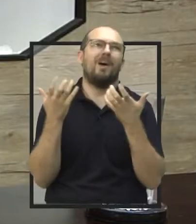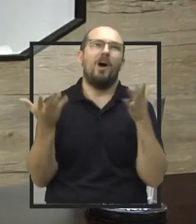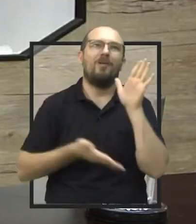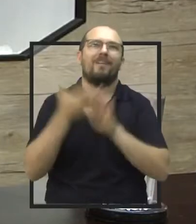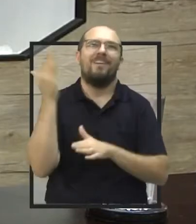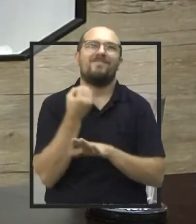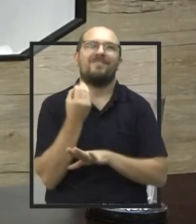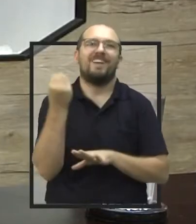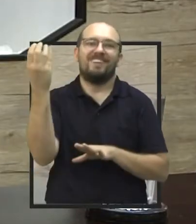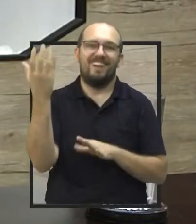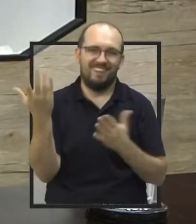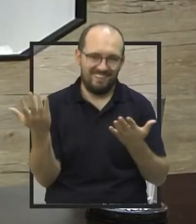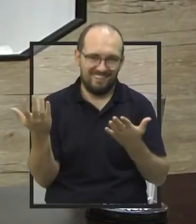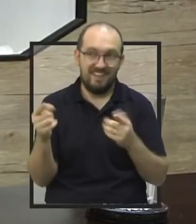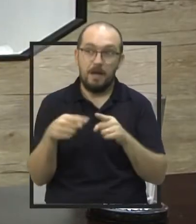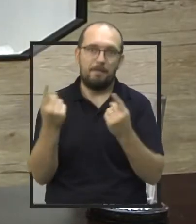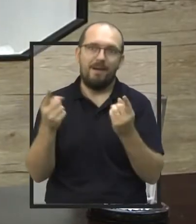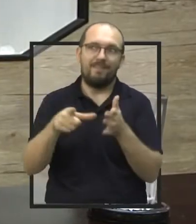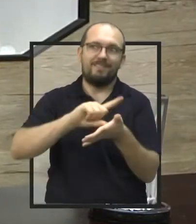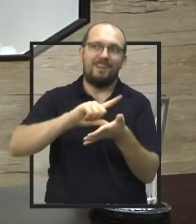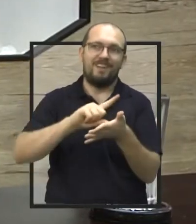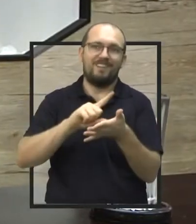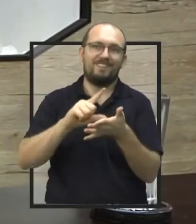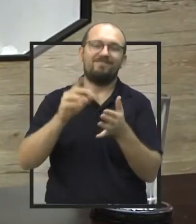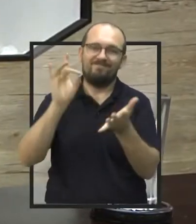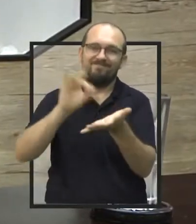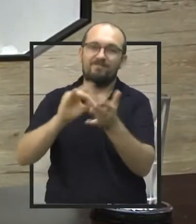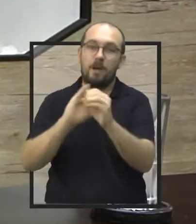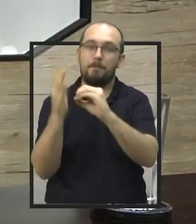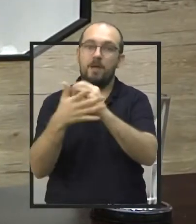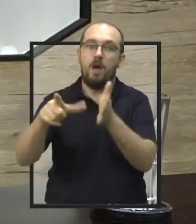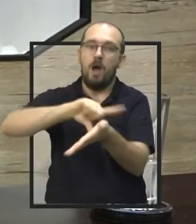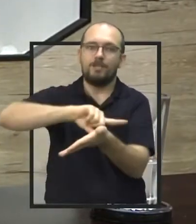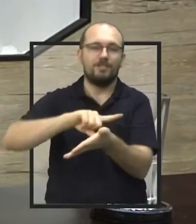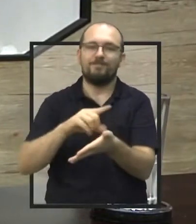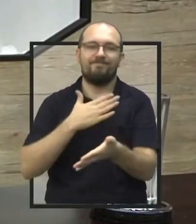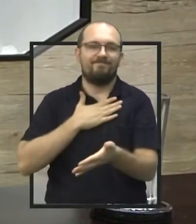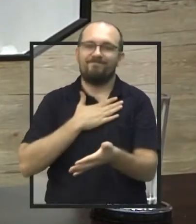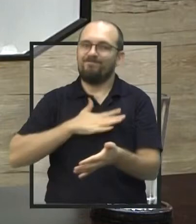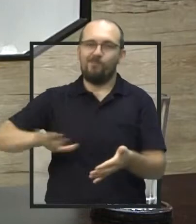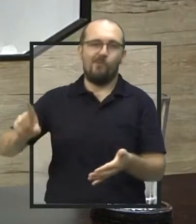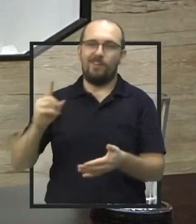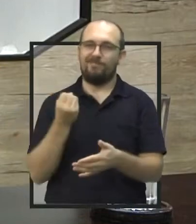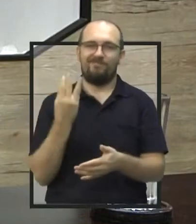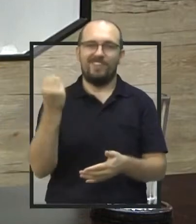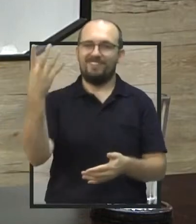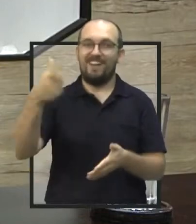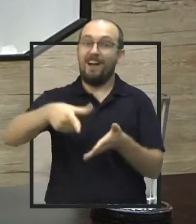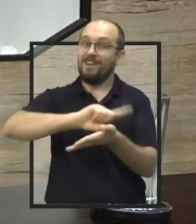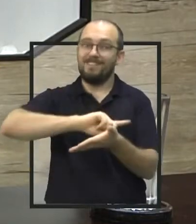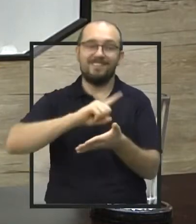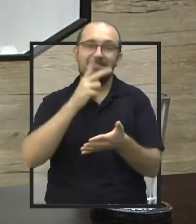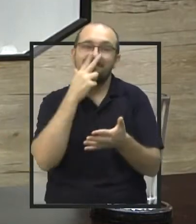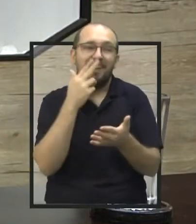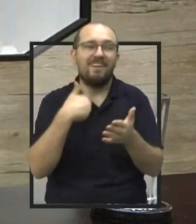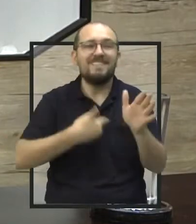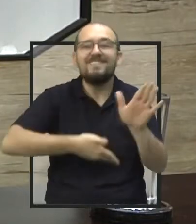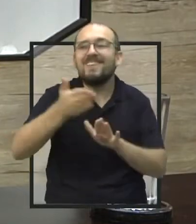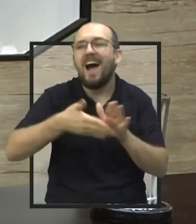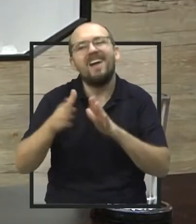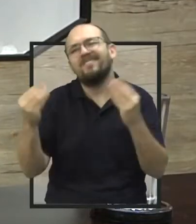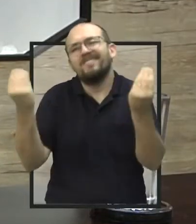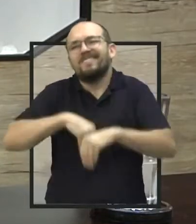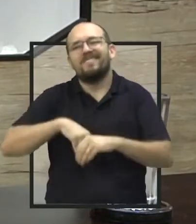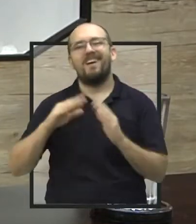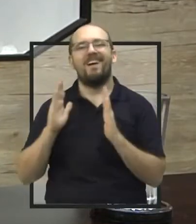aquela movimentação antes das eleições. E eu trabalhei essa temática que foi muito legal. Eu trabalhei a